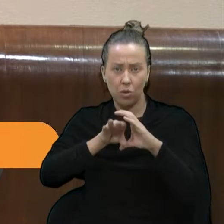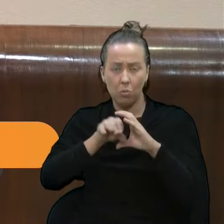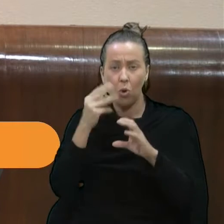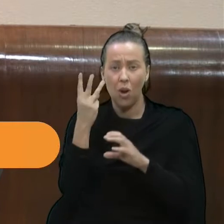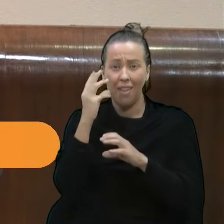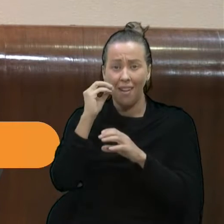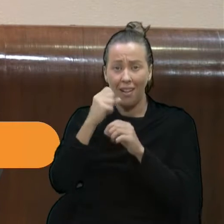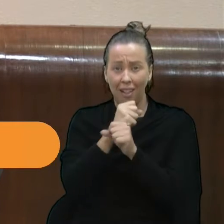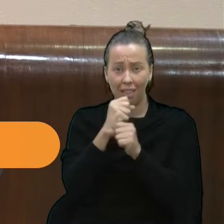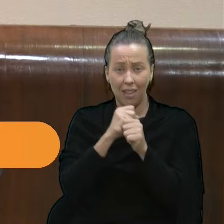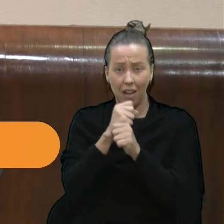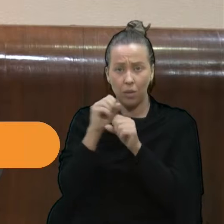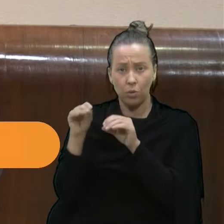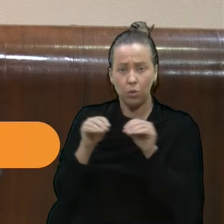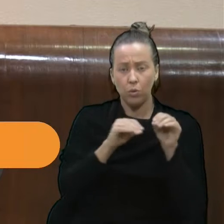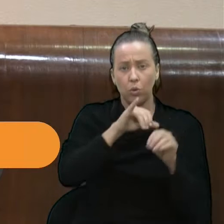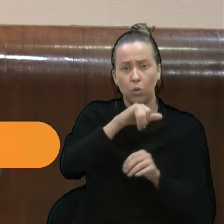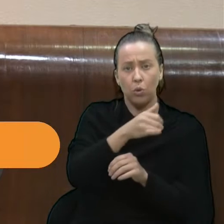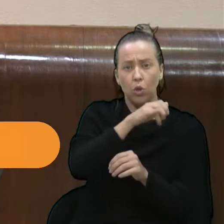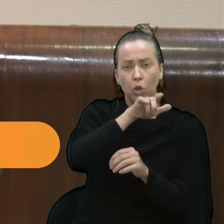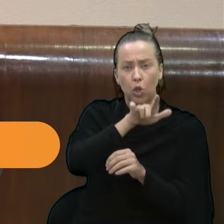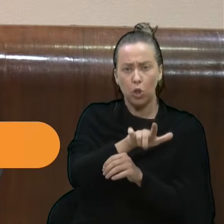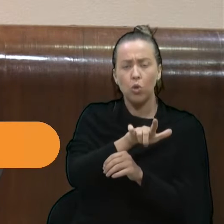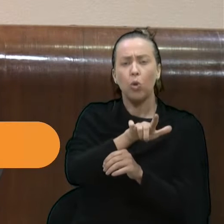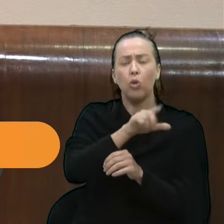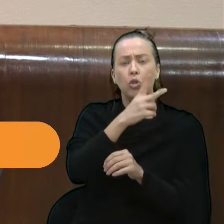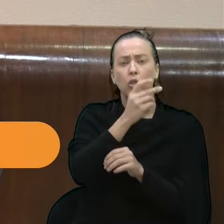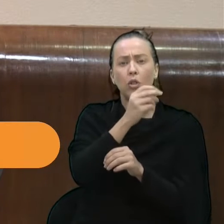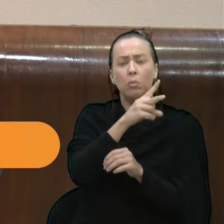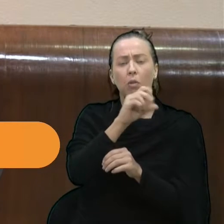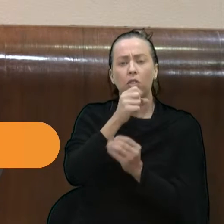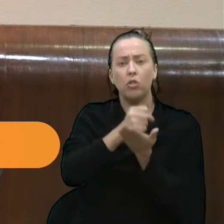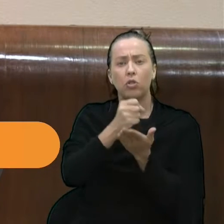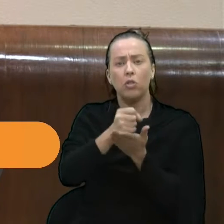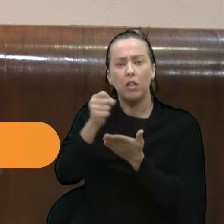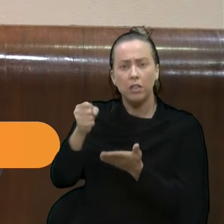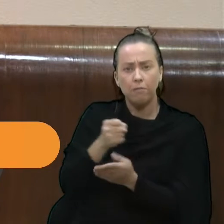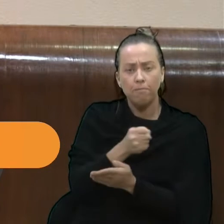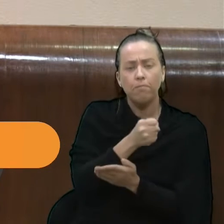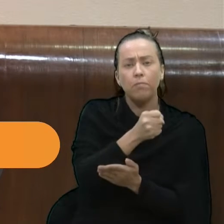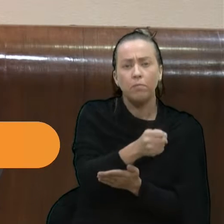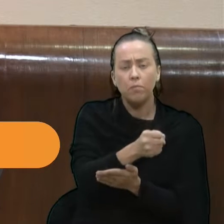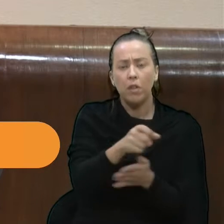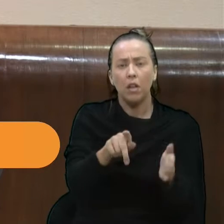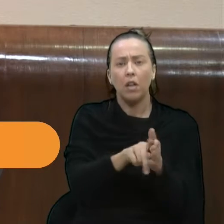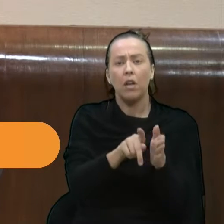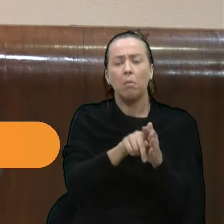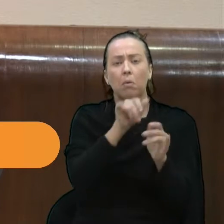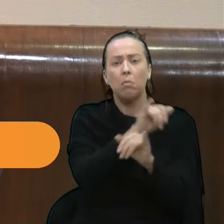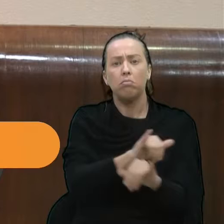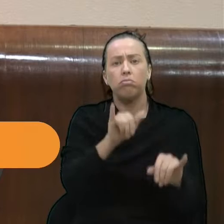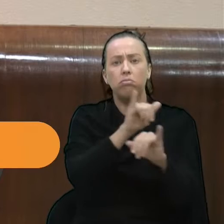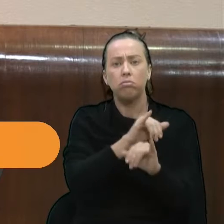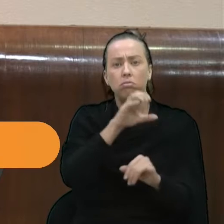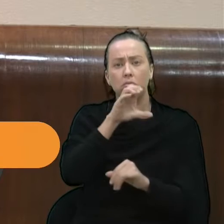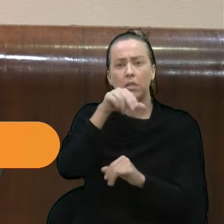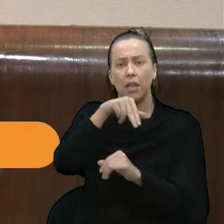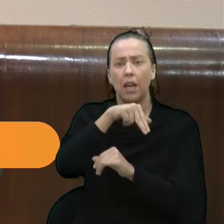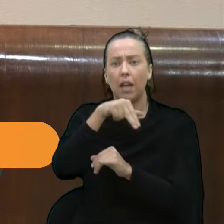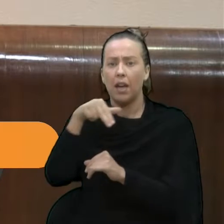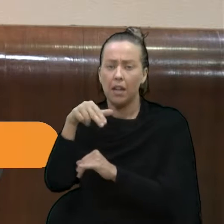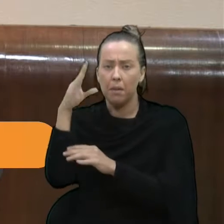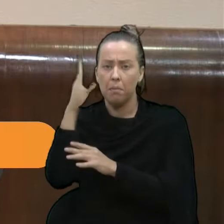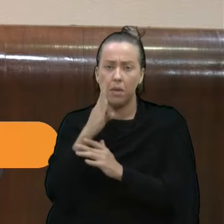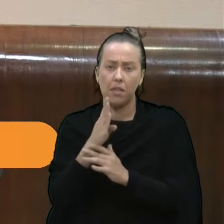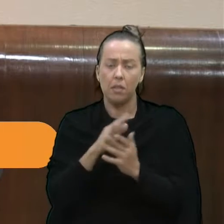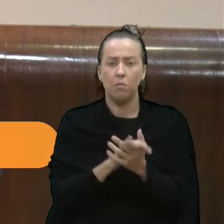30 anos. Em julho de 2020, foi contratado para integrar o time de comentaristas da CNN